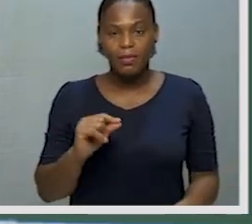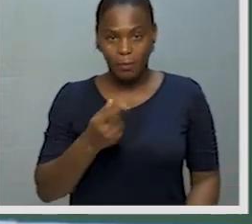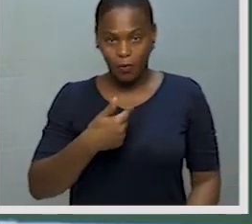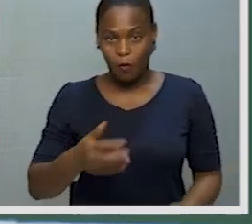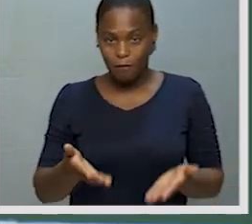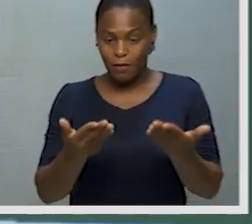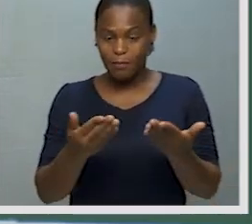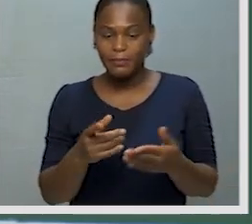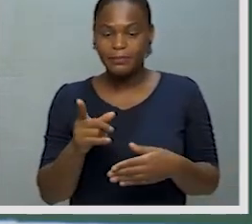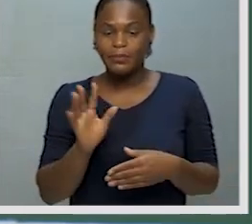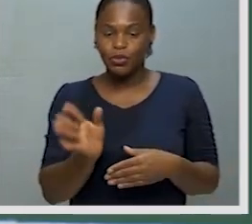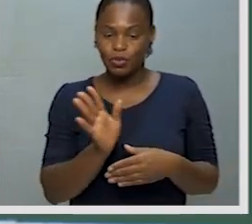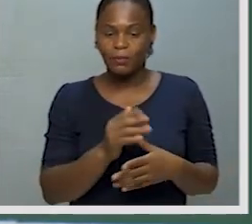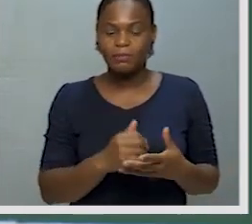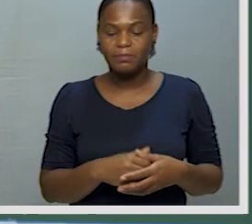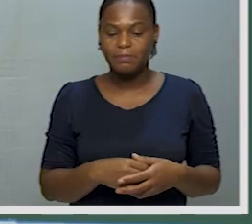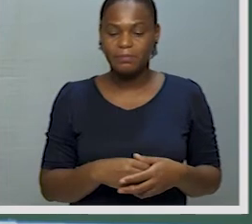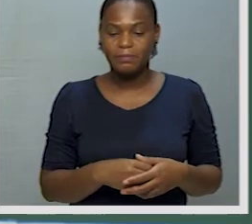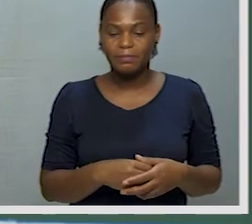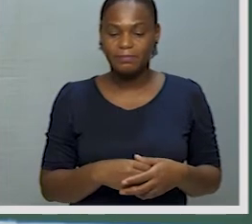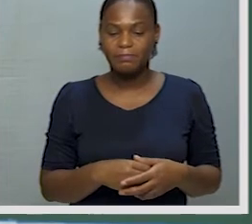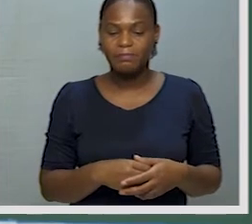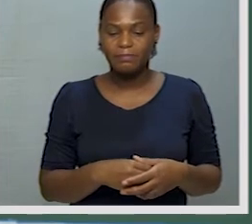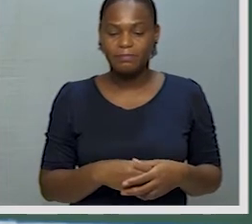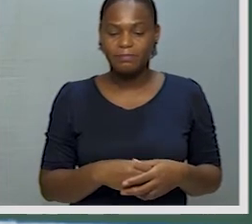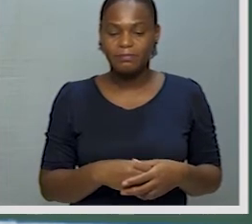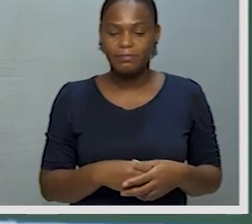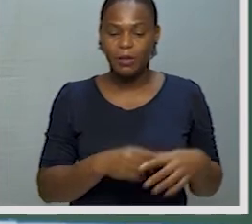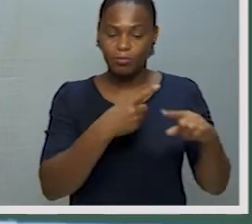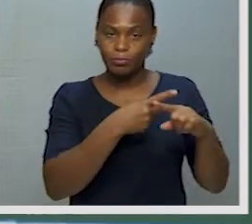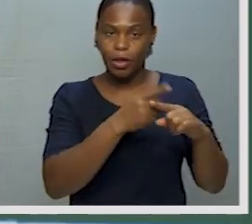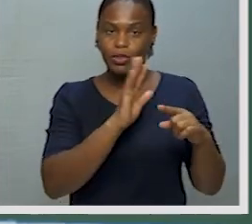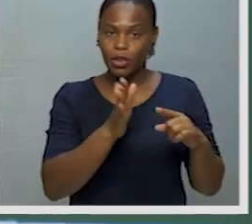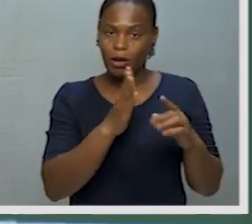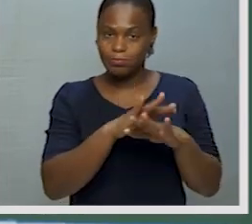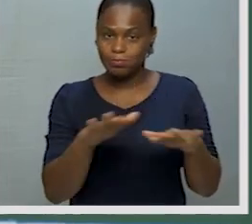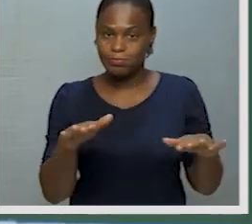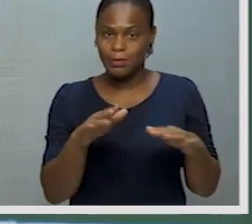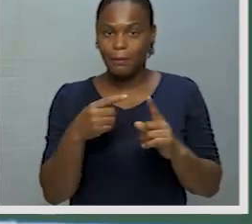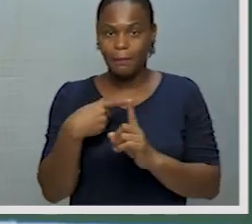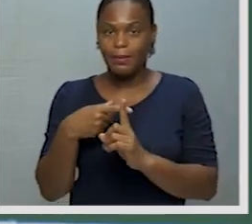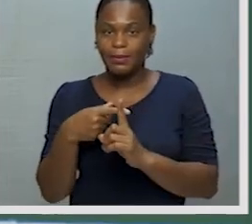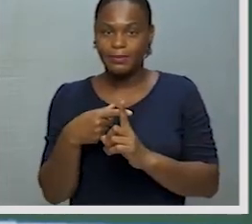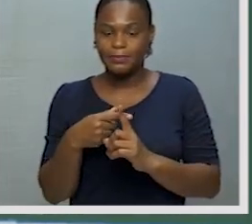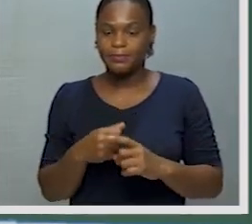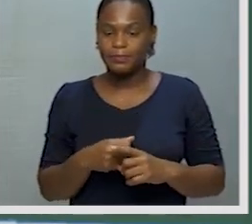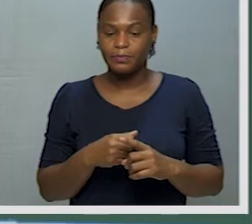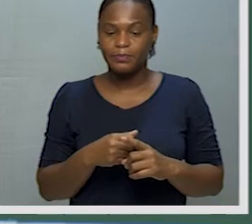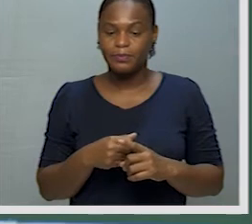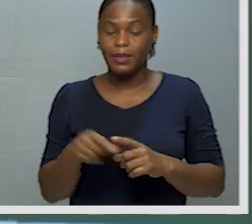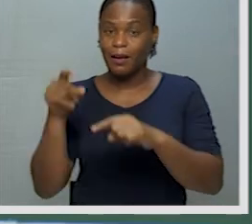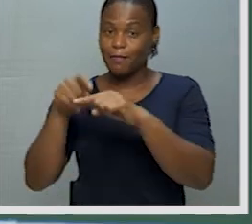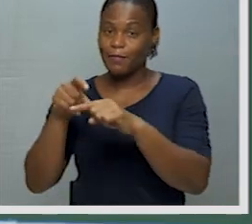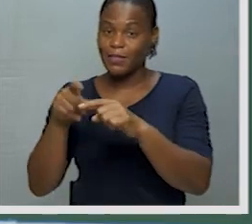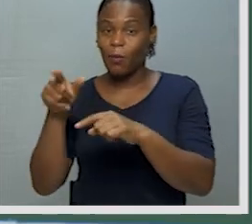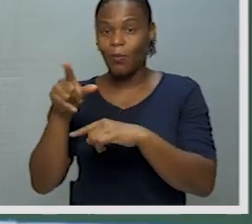Também nós vamos, então já está o resultado desta multiplicação, 1/12. Mais, vamos